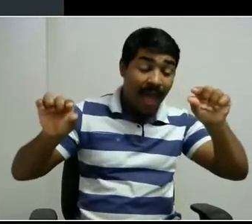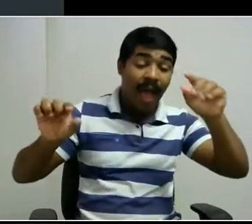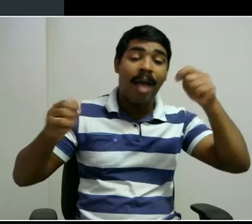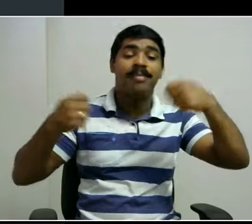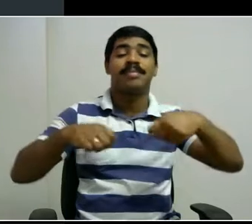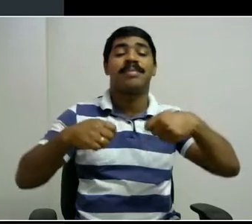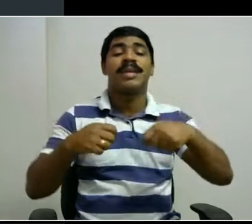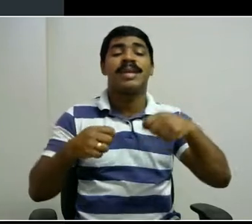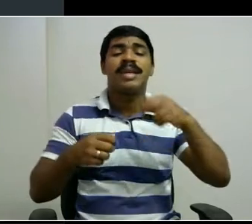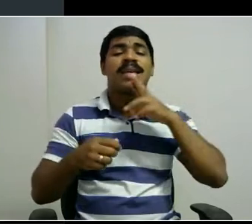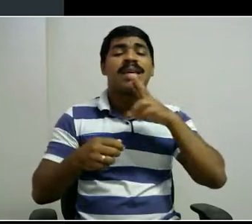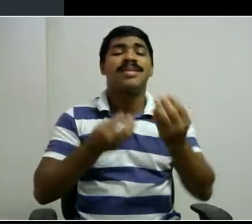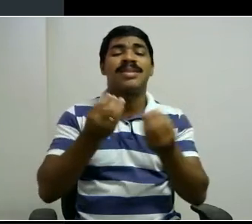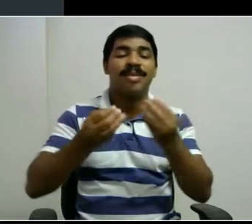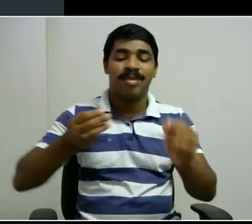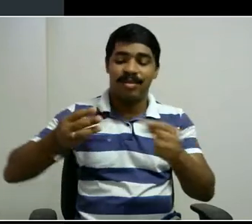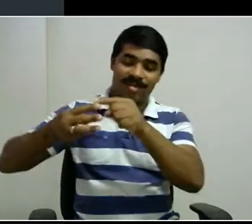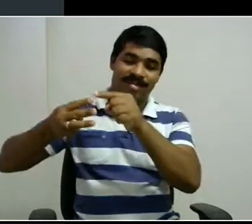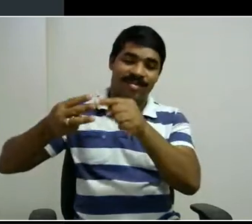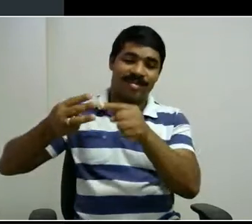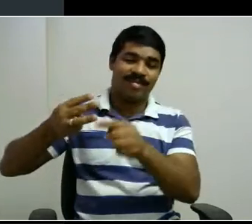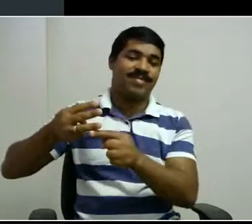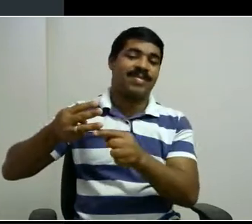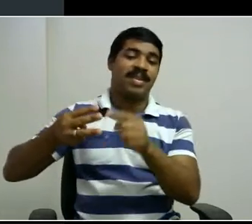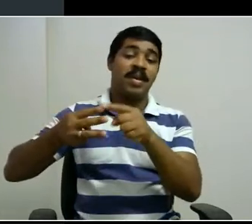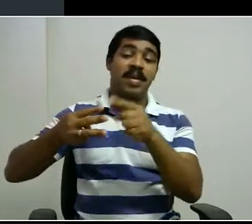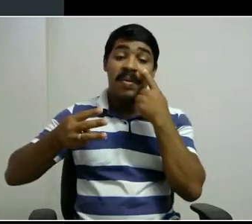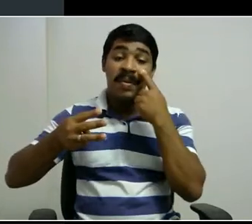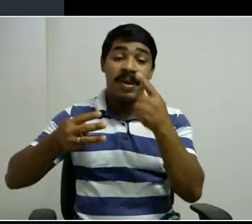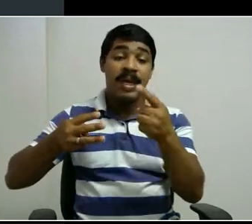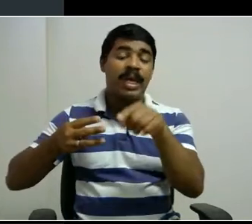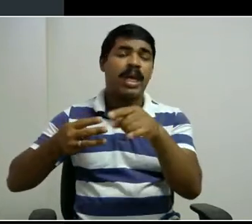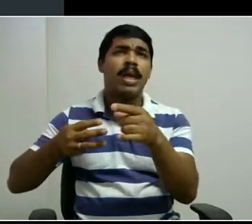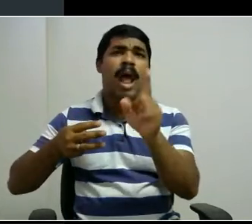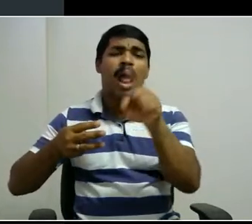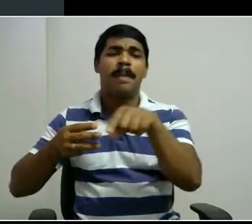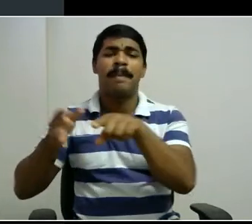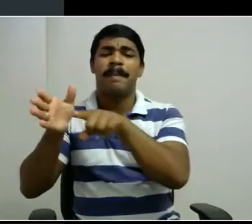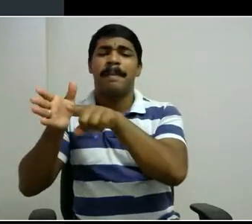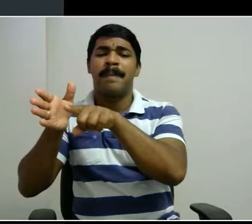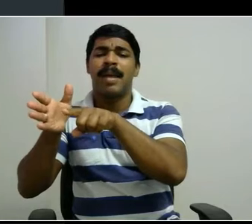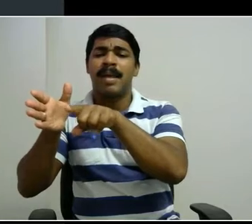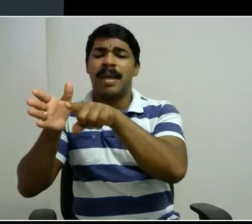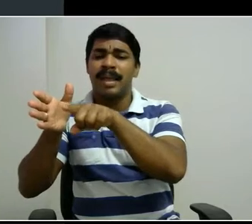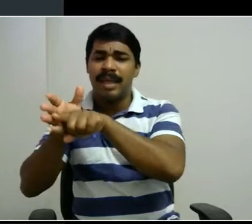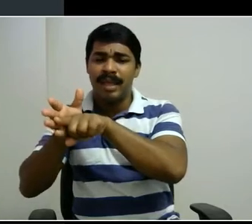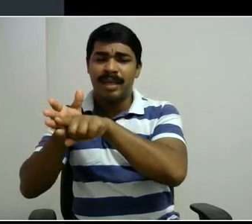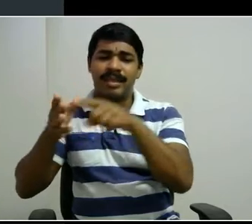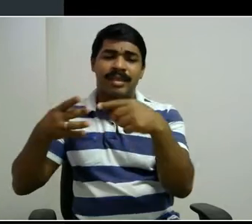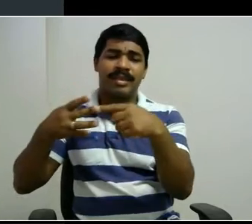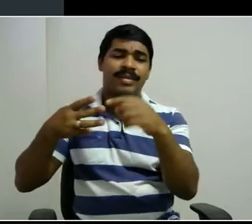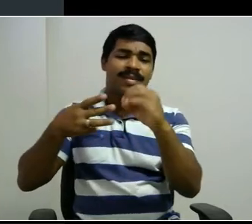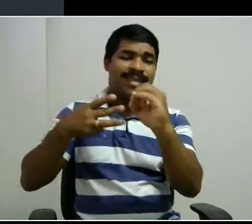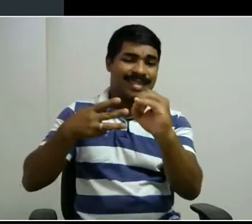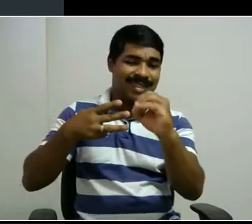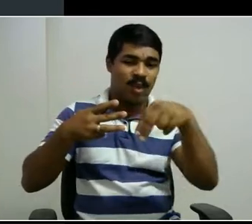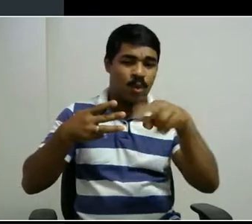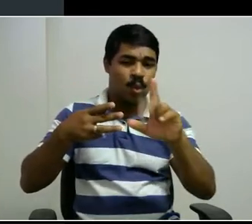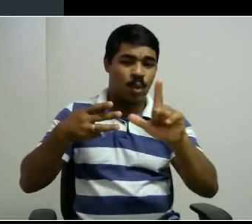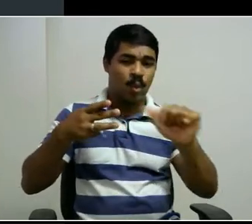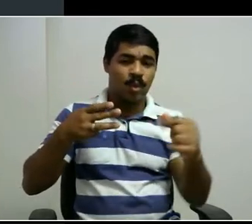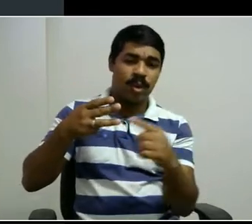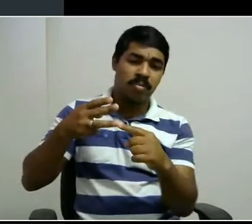aqui. Ó. Você vai determinar quando a função ela é negativa, quando ela é igual a zero e quando ela é positiva. Tá? Então,